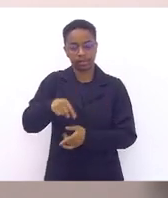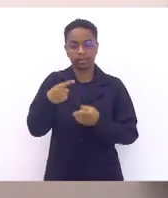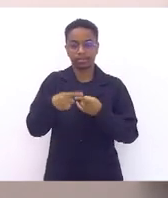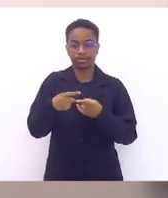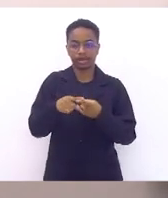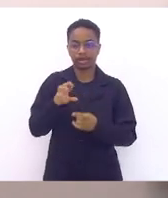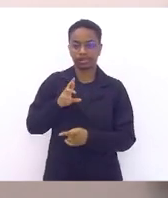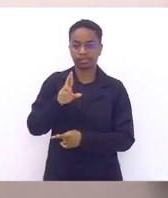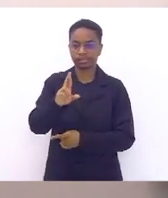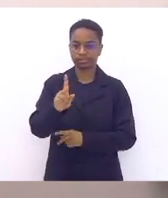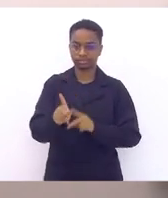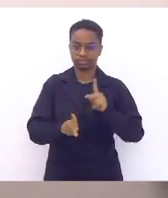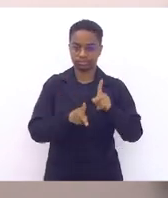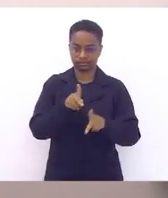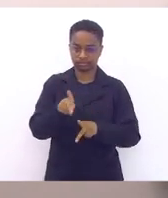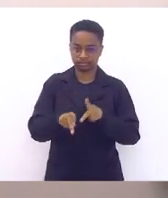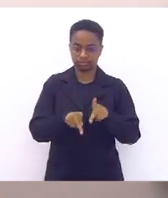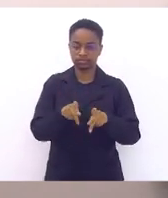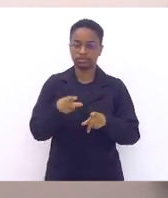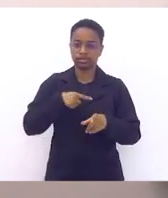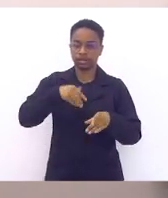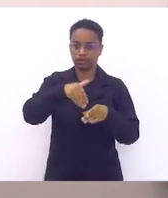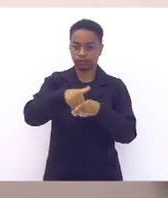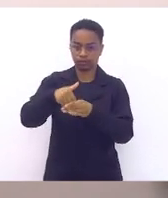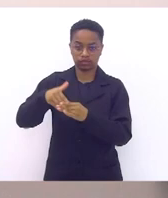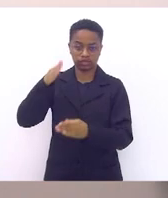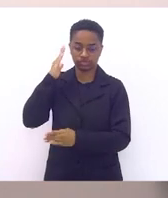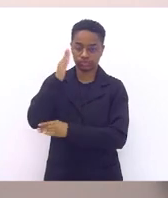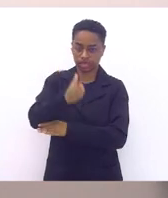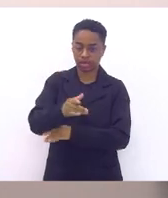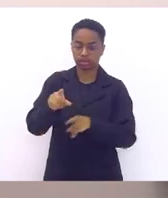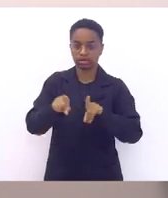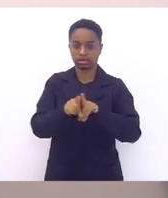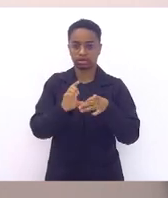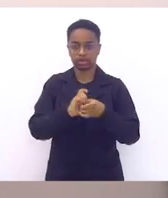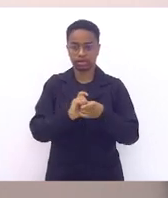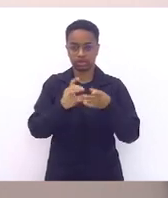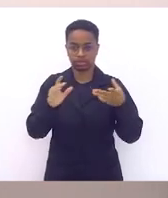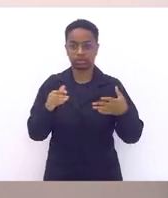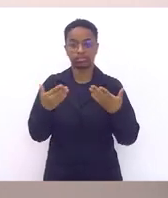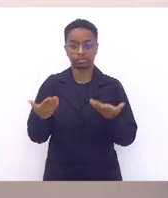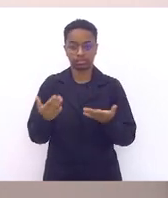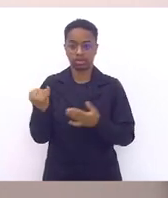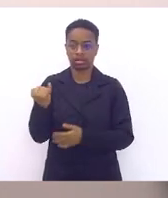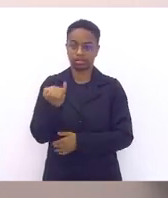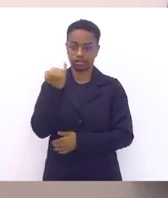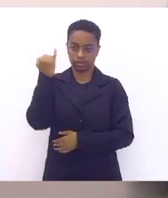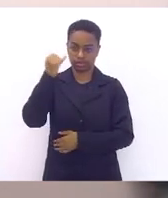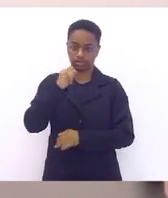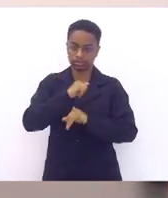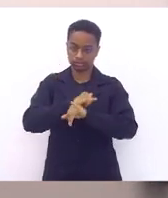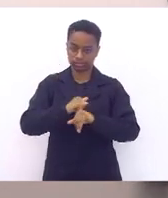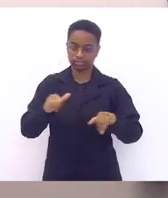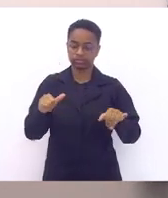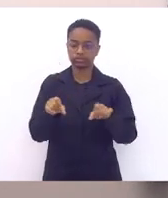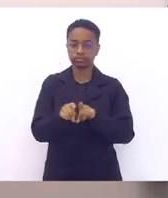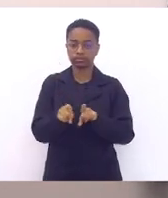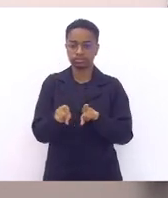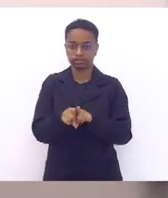né, por eleições diretas e democráticas. Isso é um dado muito importante.